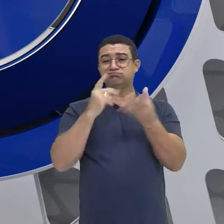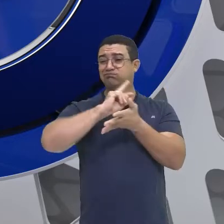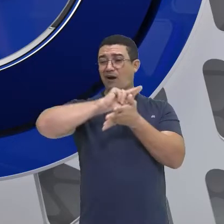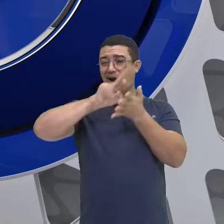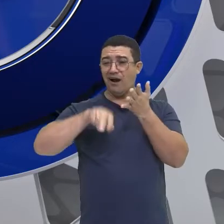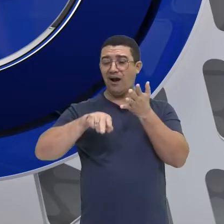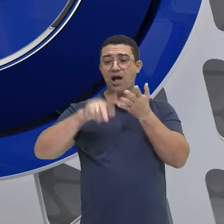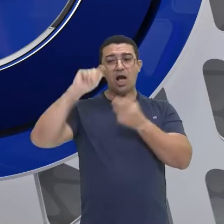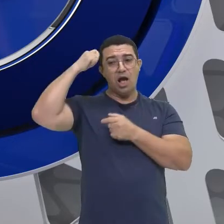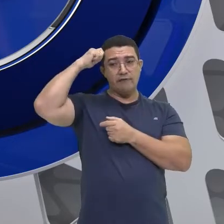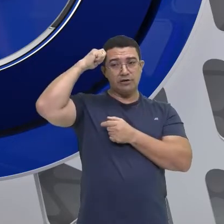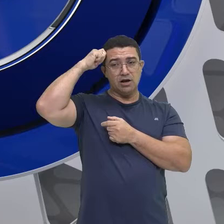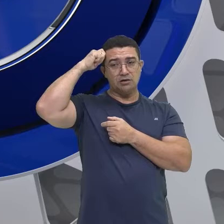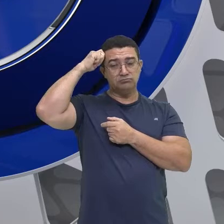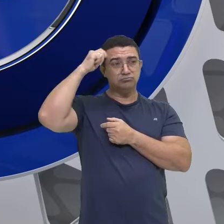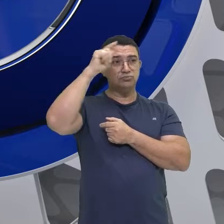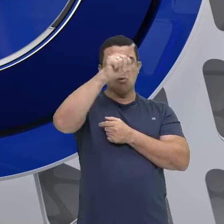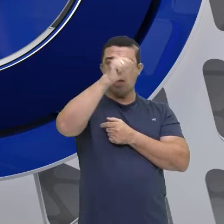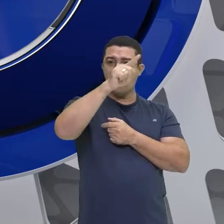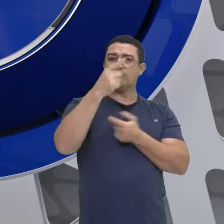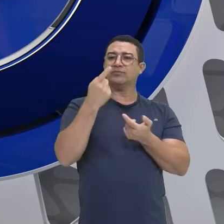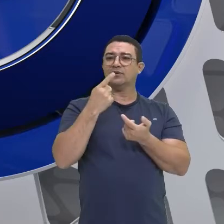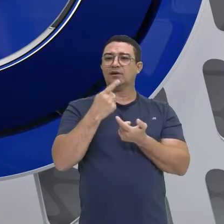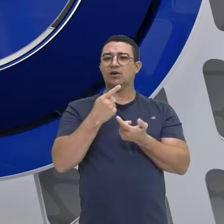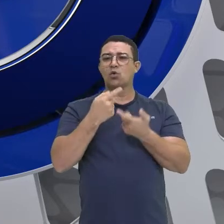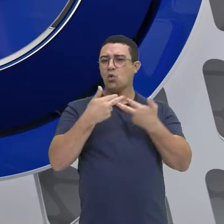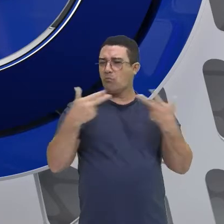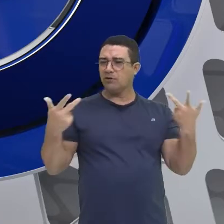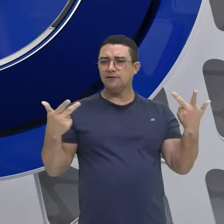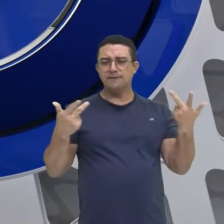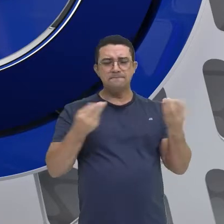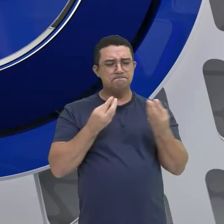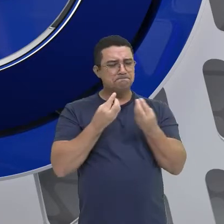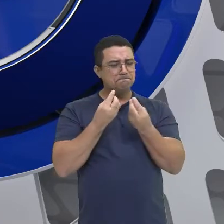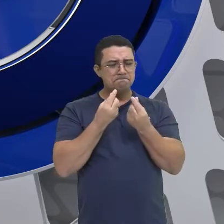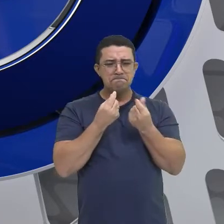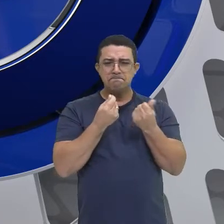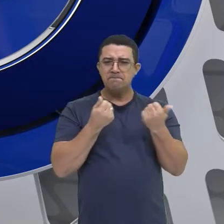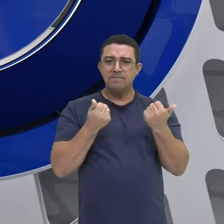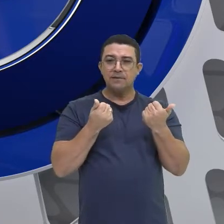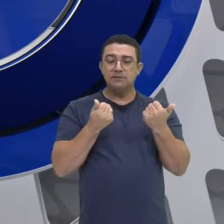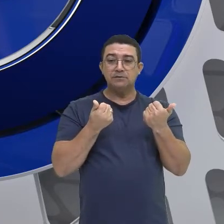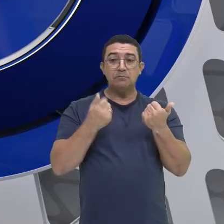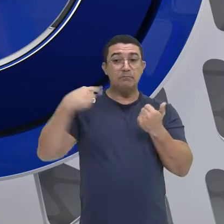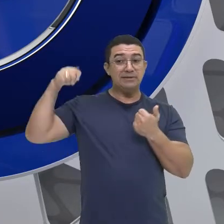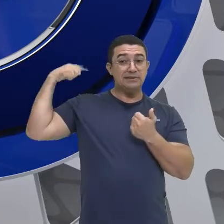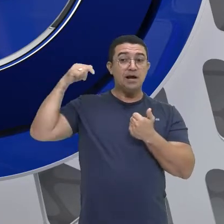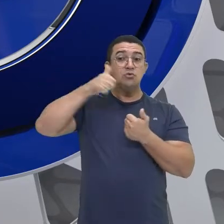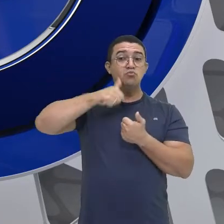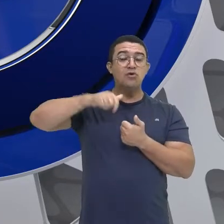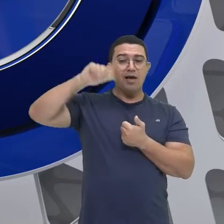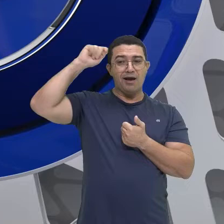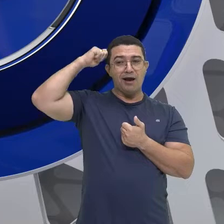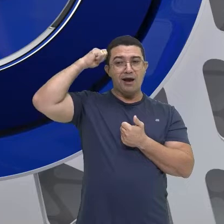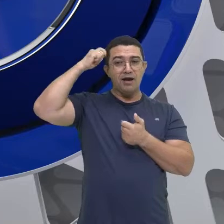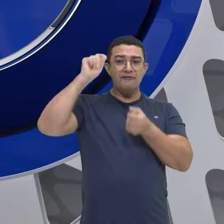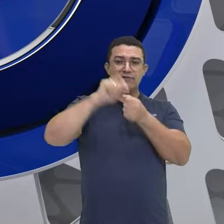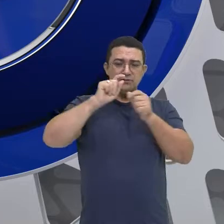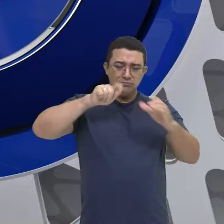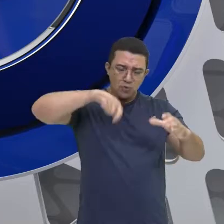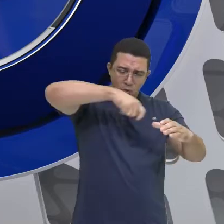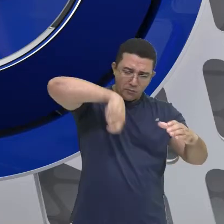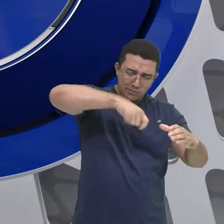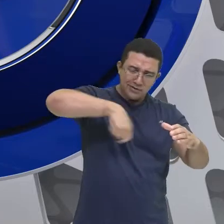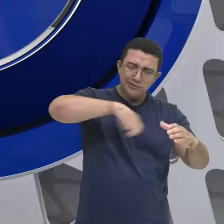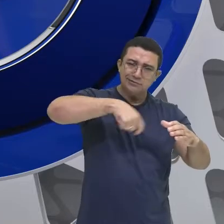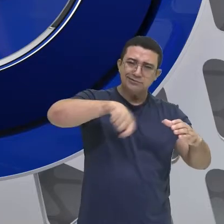Eles gostam muito da pimenta, dos temperos, das comidas bem temperadas. Quando as escravas africanas faziam as comidas,